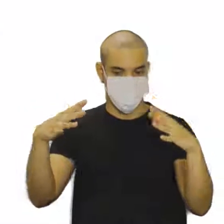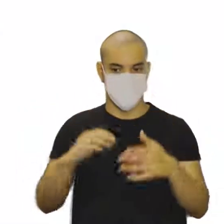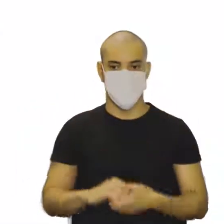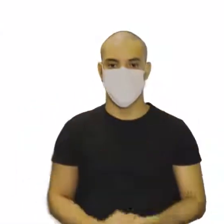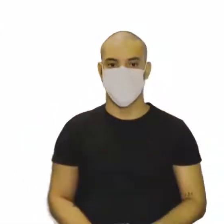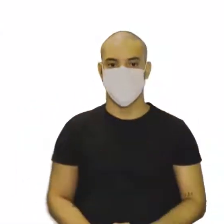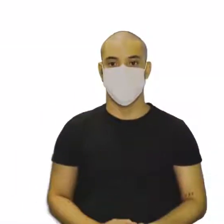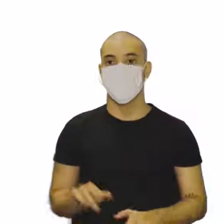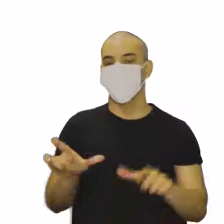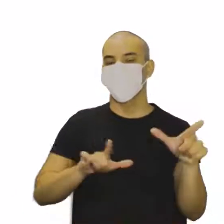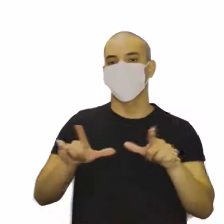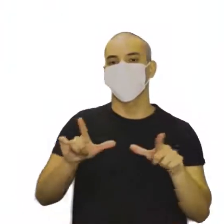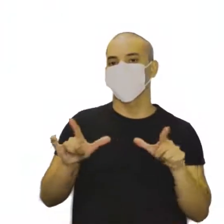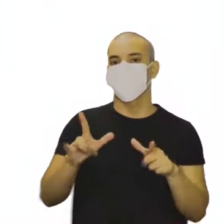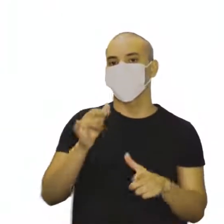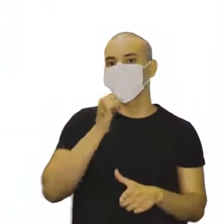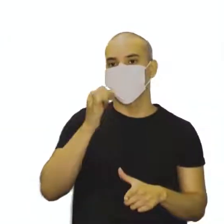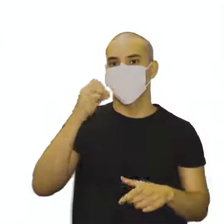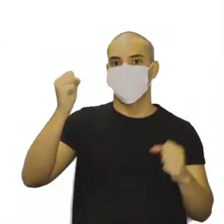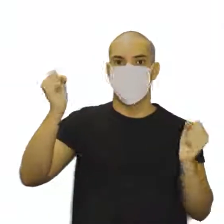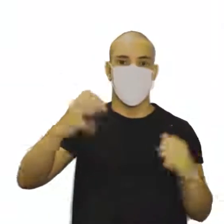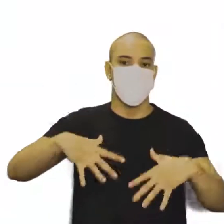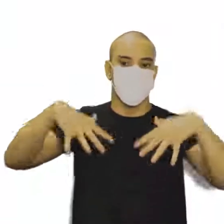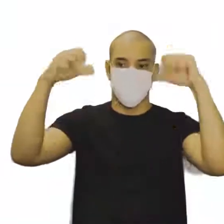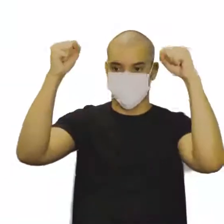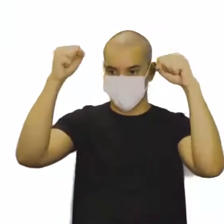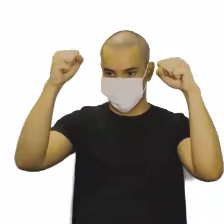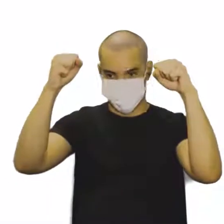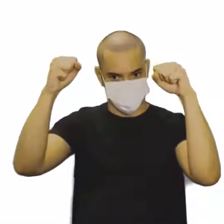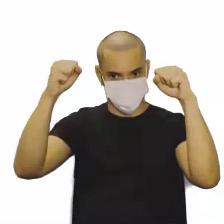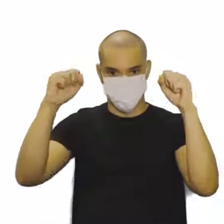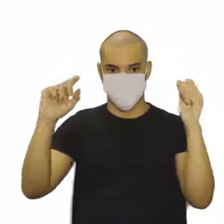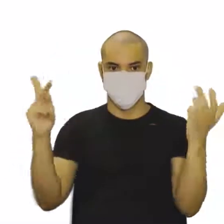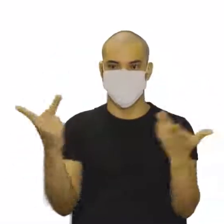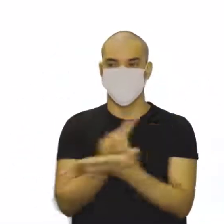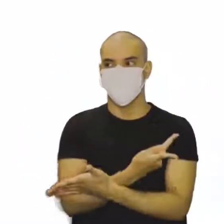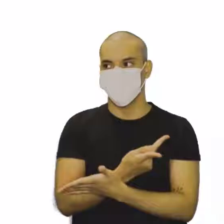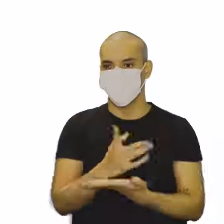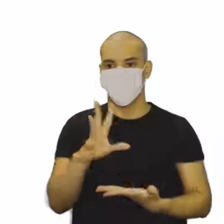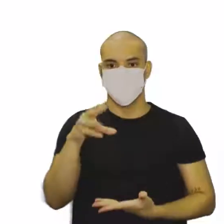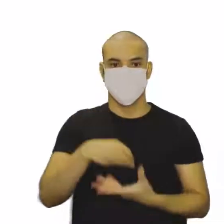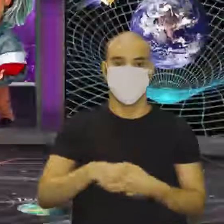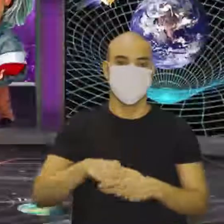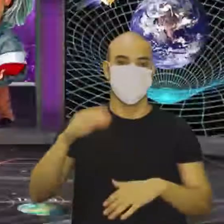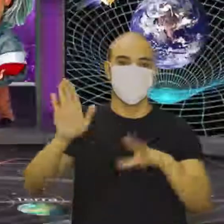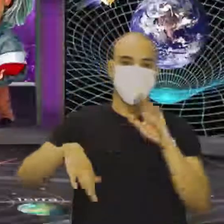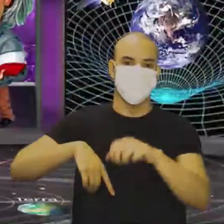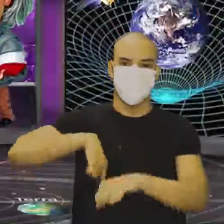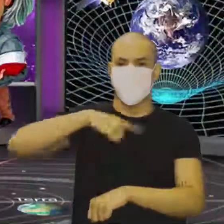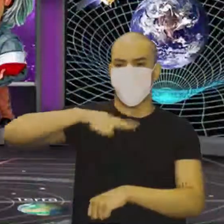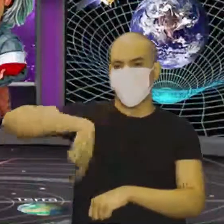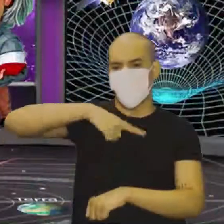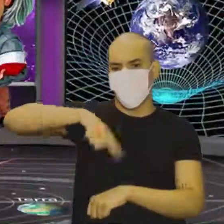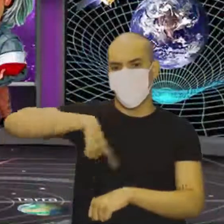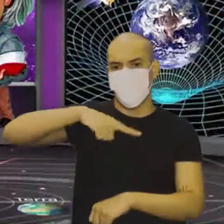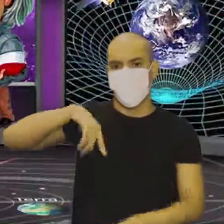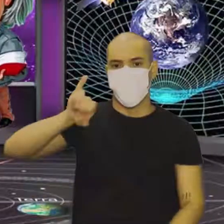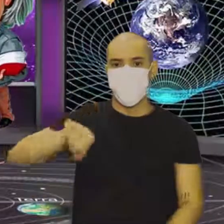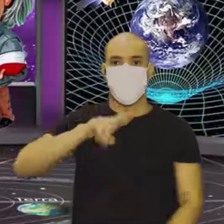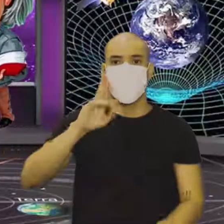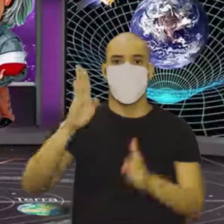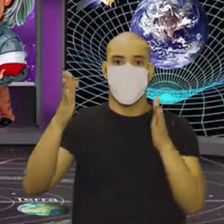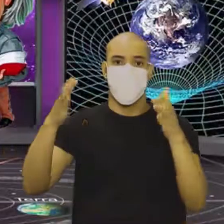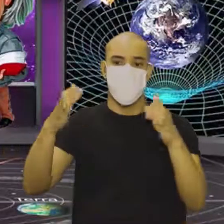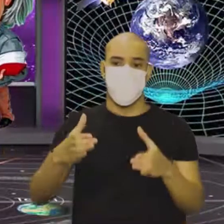se trabalha lá com os apagões, né? Os apagões às vezes que ficam por horas, ou lá mesmo no bairro